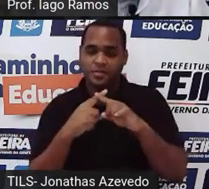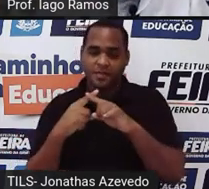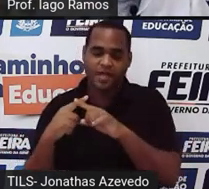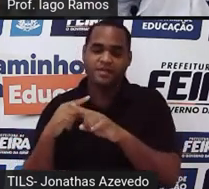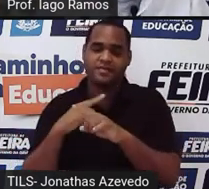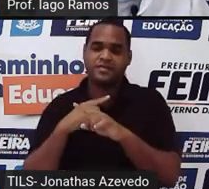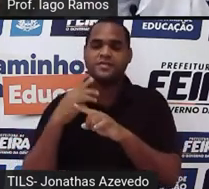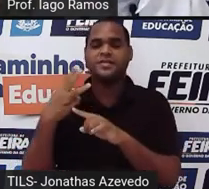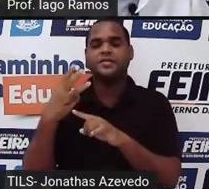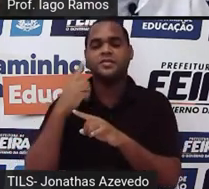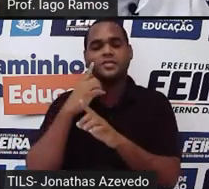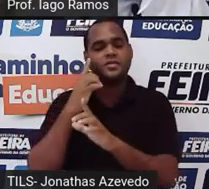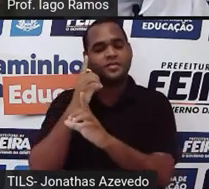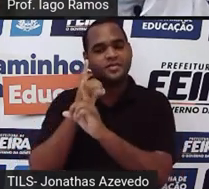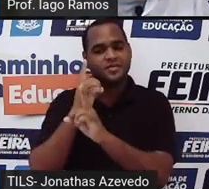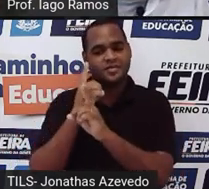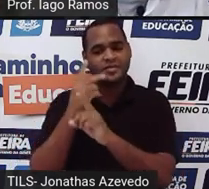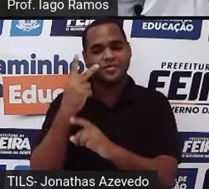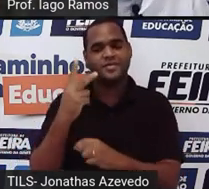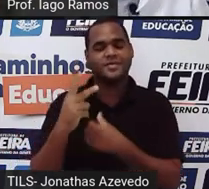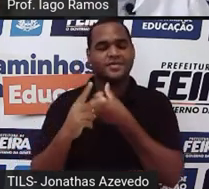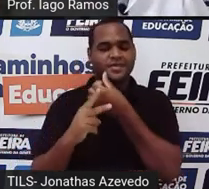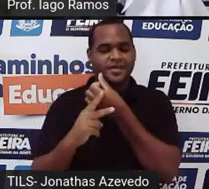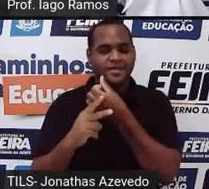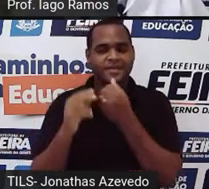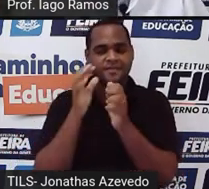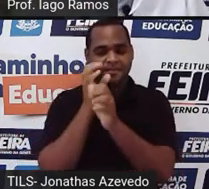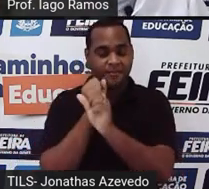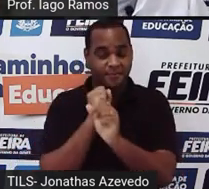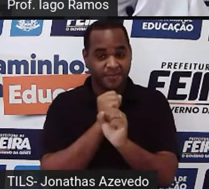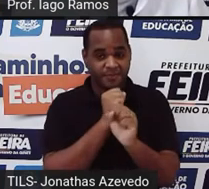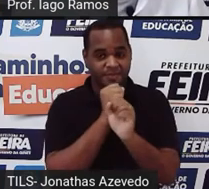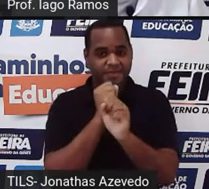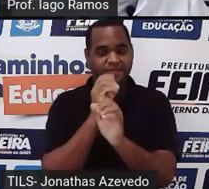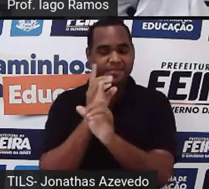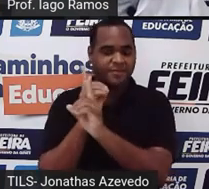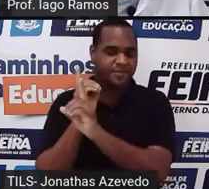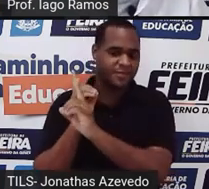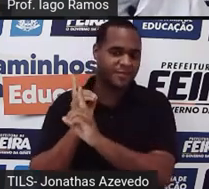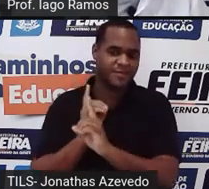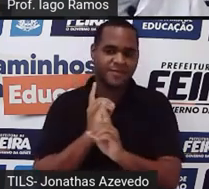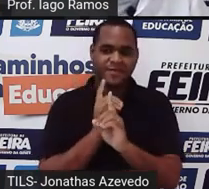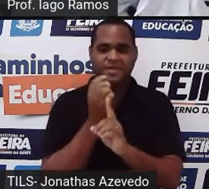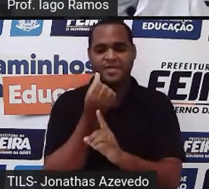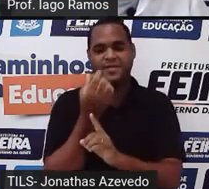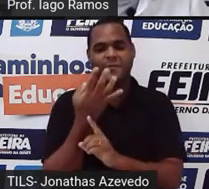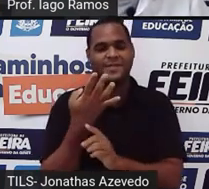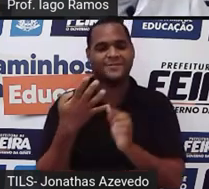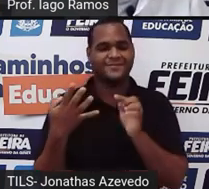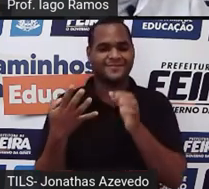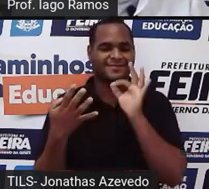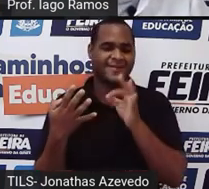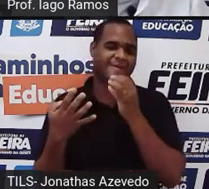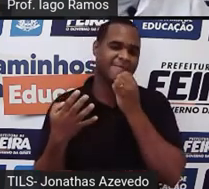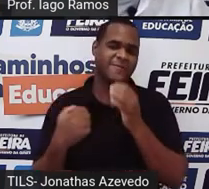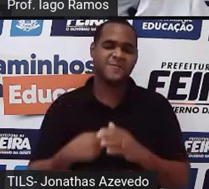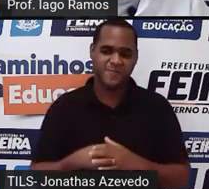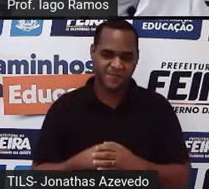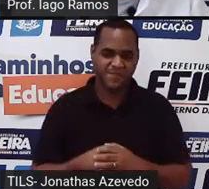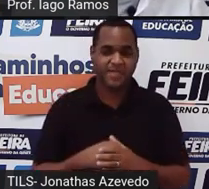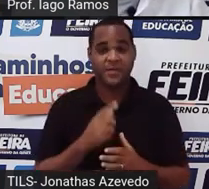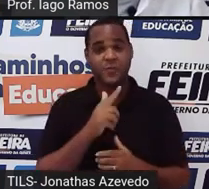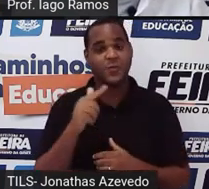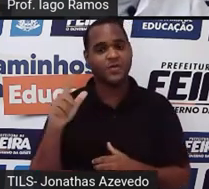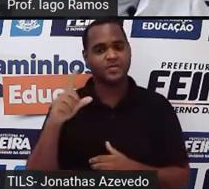3, achava 2 elevado a 6, calculava e encontrava 64. Tá bom? Um outro exemplo aqui,